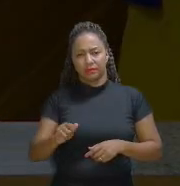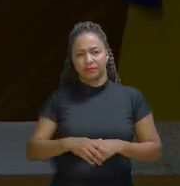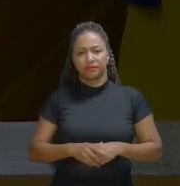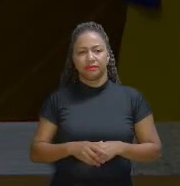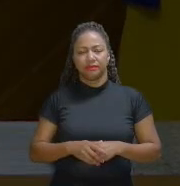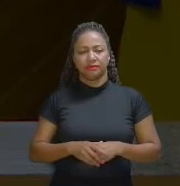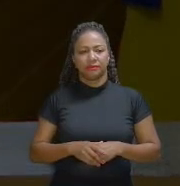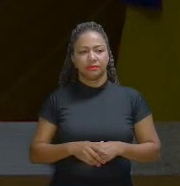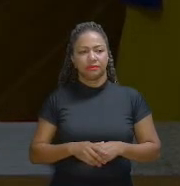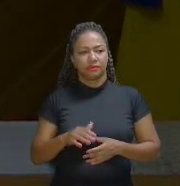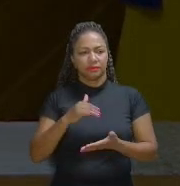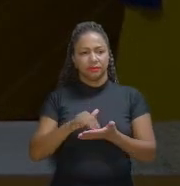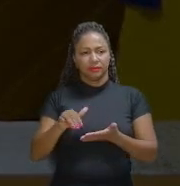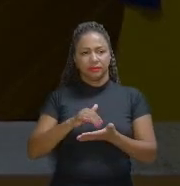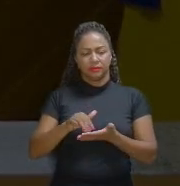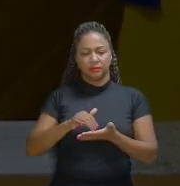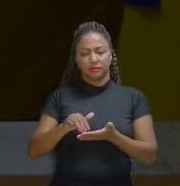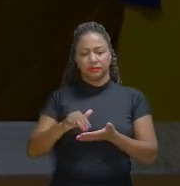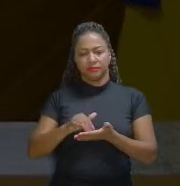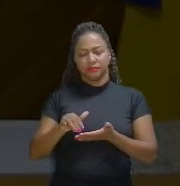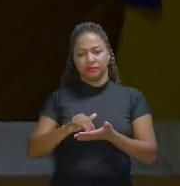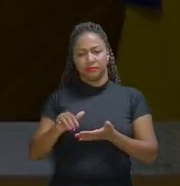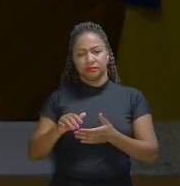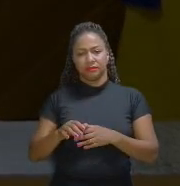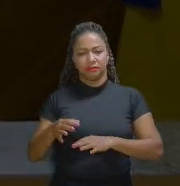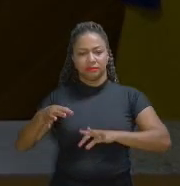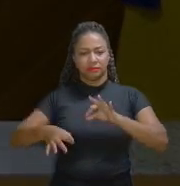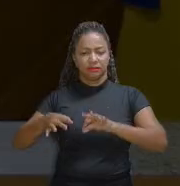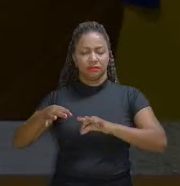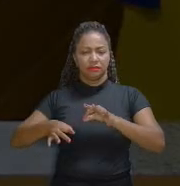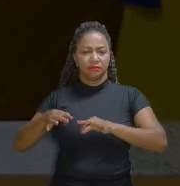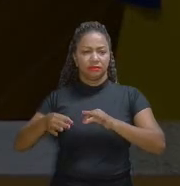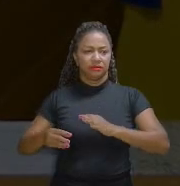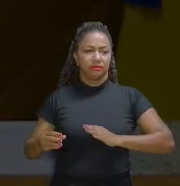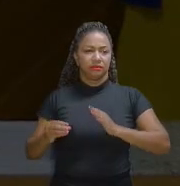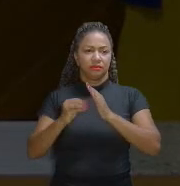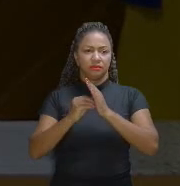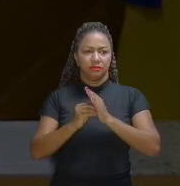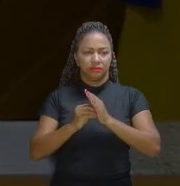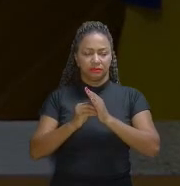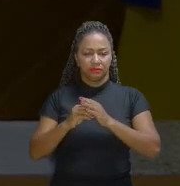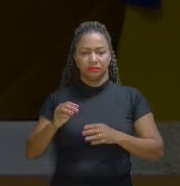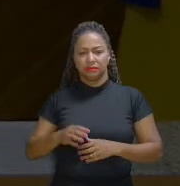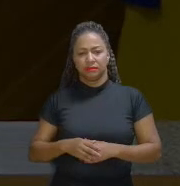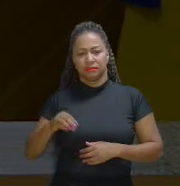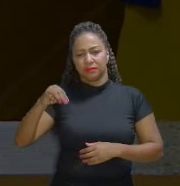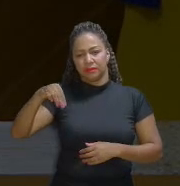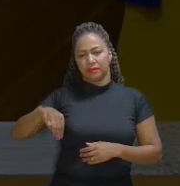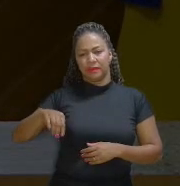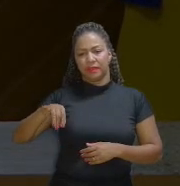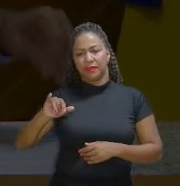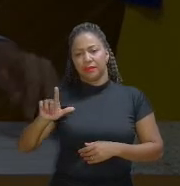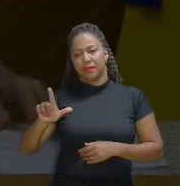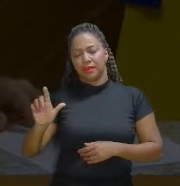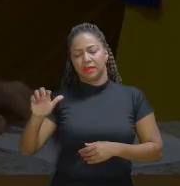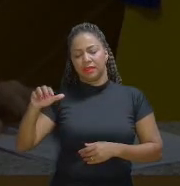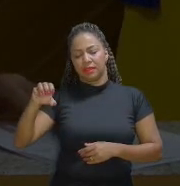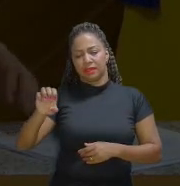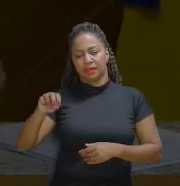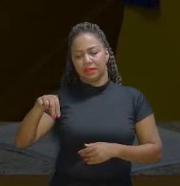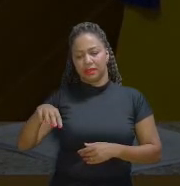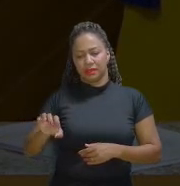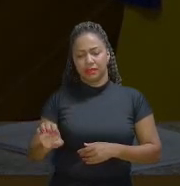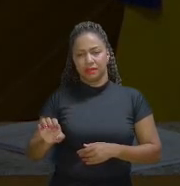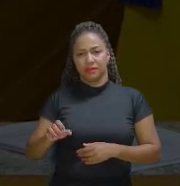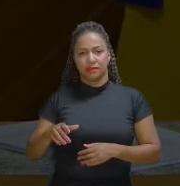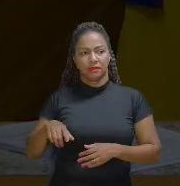a secretária da Judiciária do TRE Amapá, Milene, e na sequência